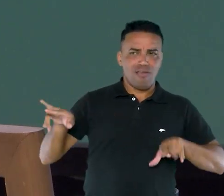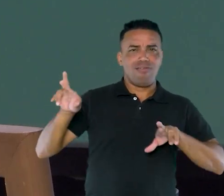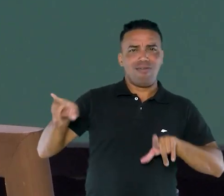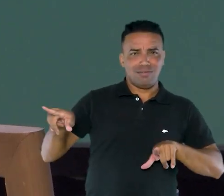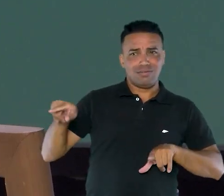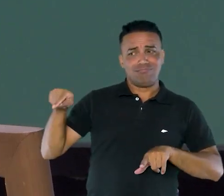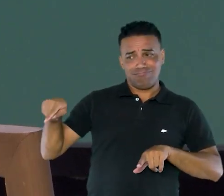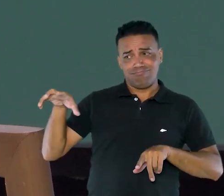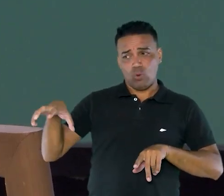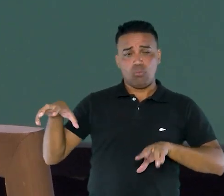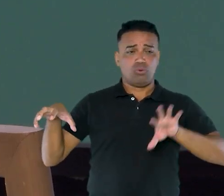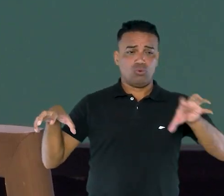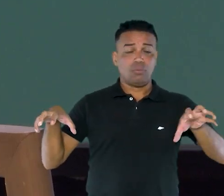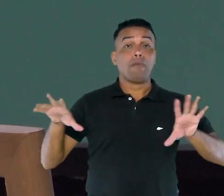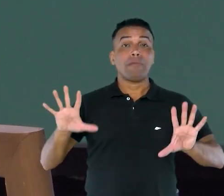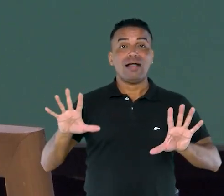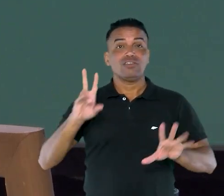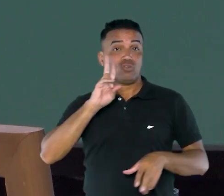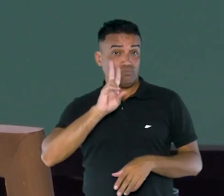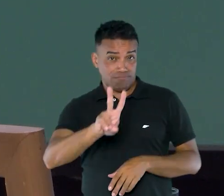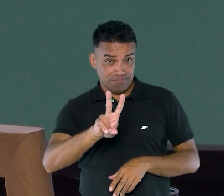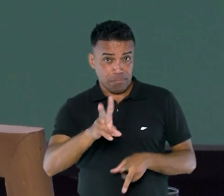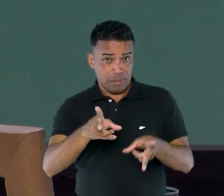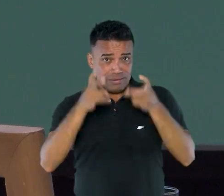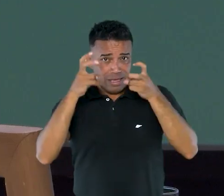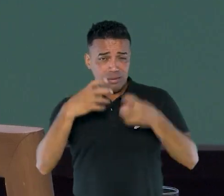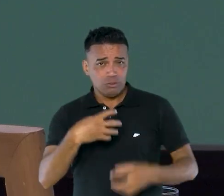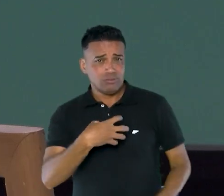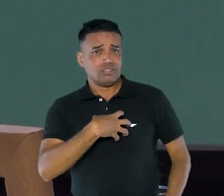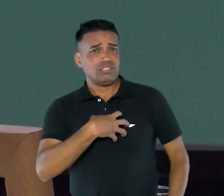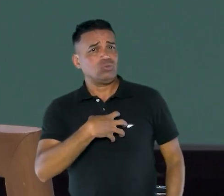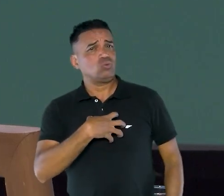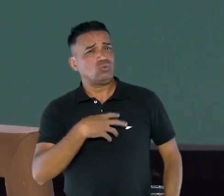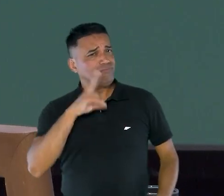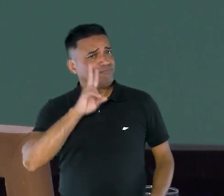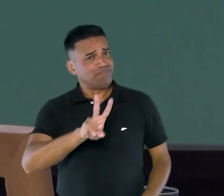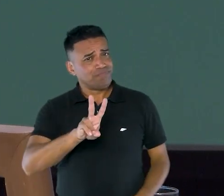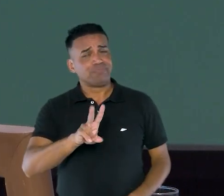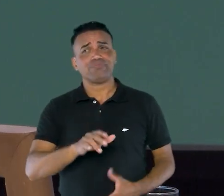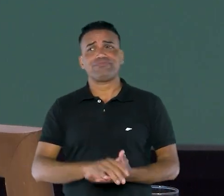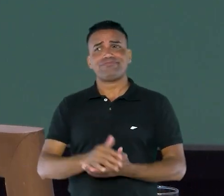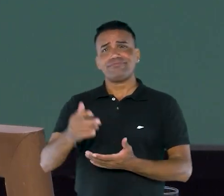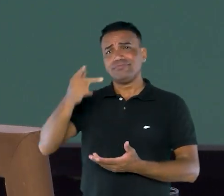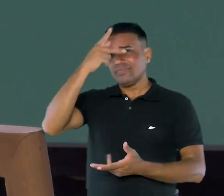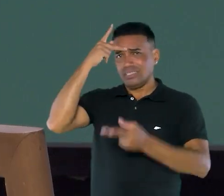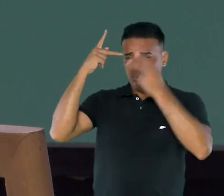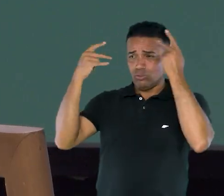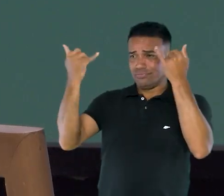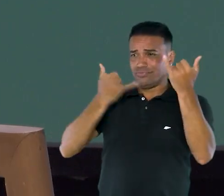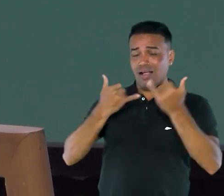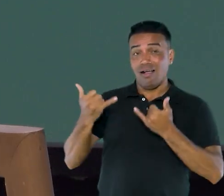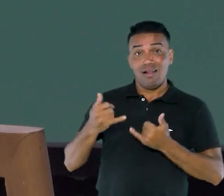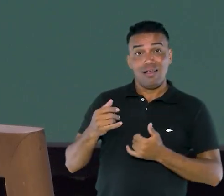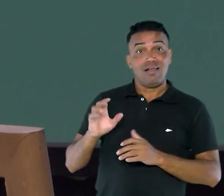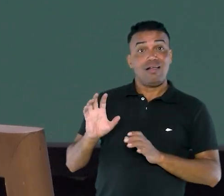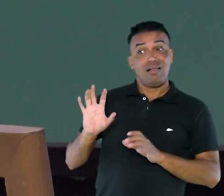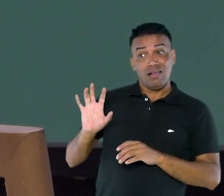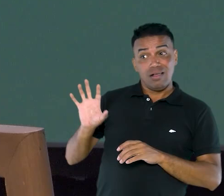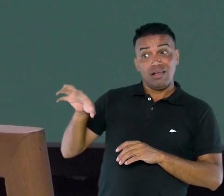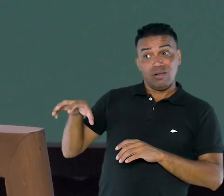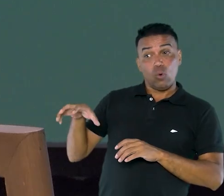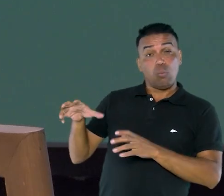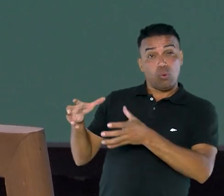diferença. Mas o que eu escuto, o que eu sinto, o que eu vejo, os testemunhos, é que quem está muito